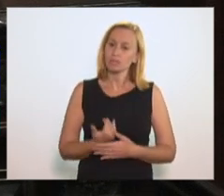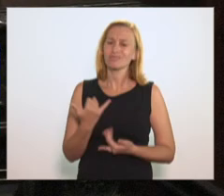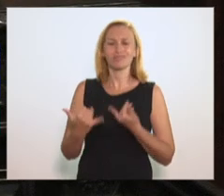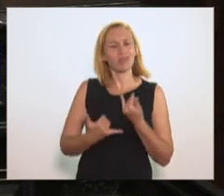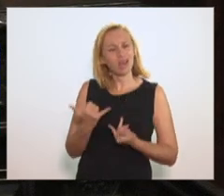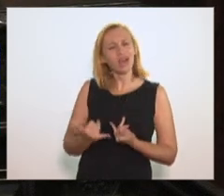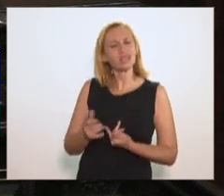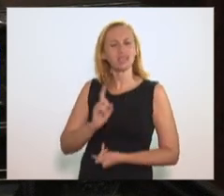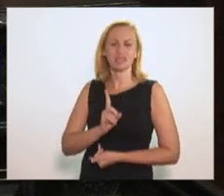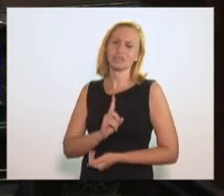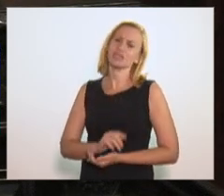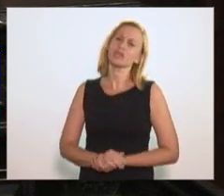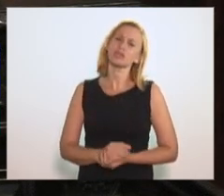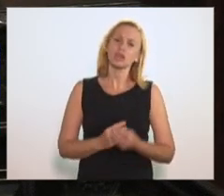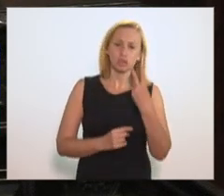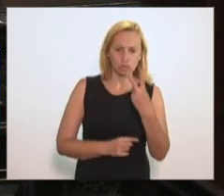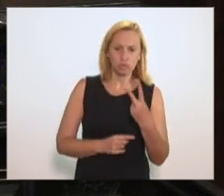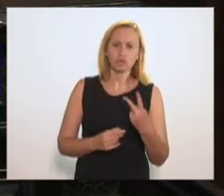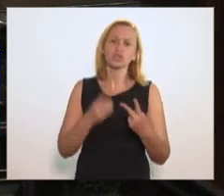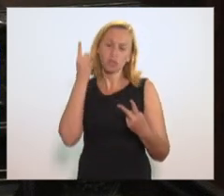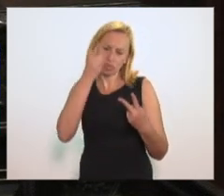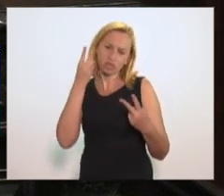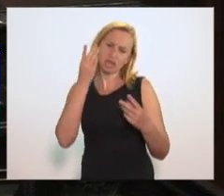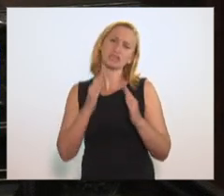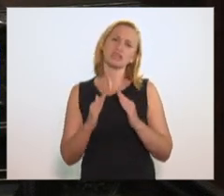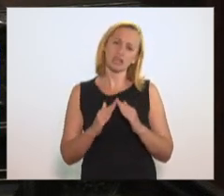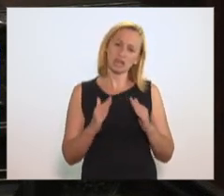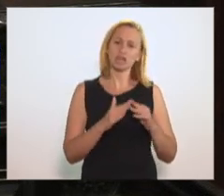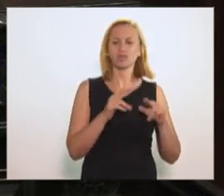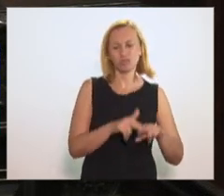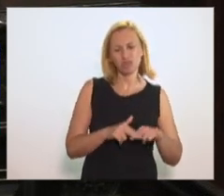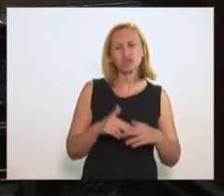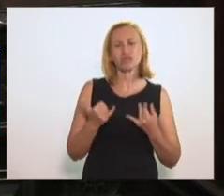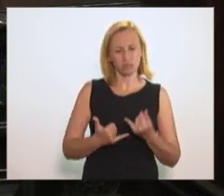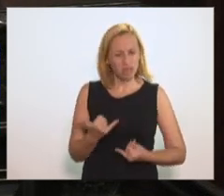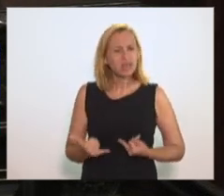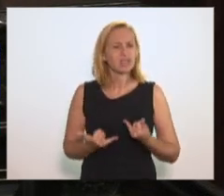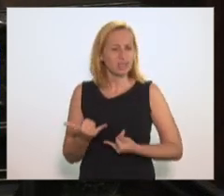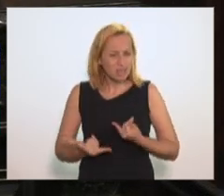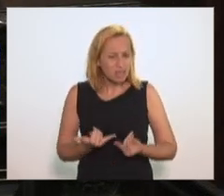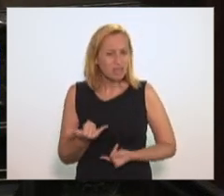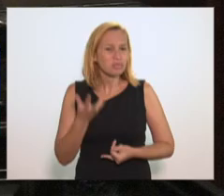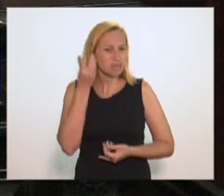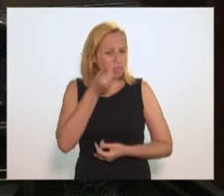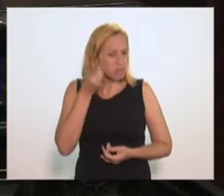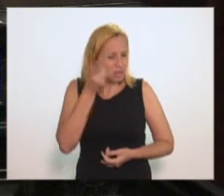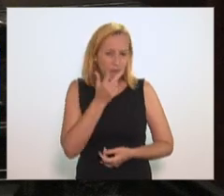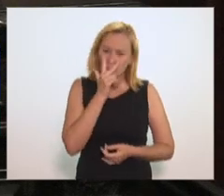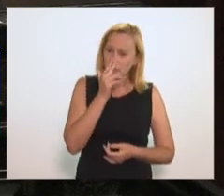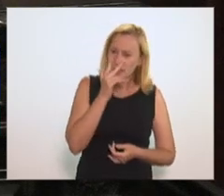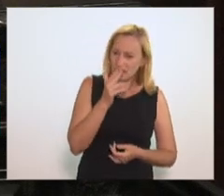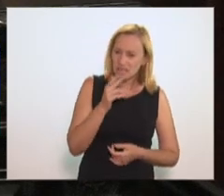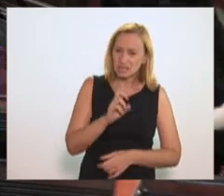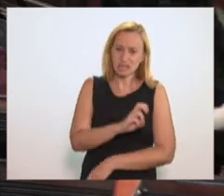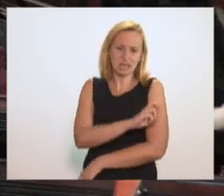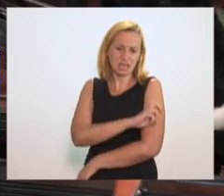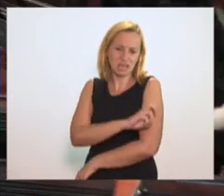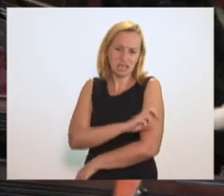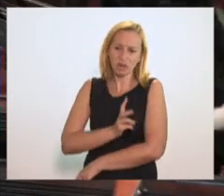pessoas inclusive dois deputados dessa casa são motivo de brincadeira para deputado que parece que não saiu da quinta série